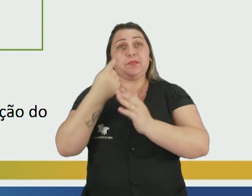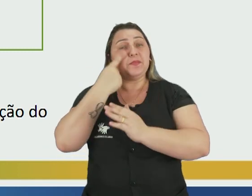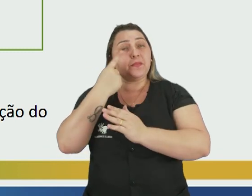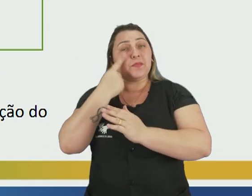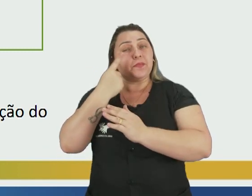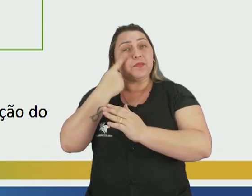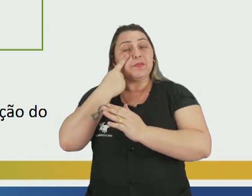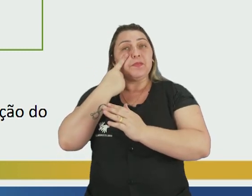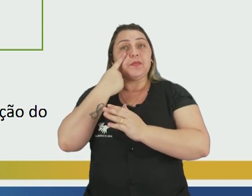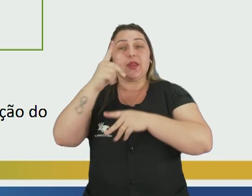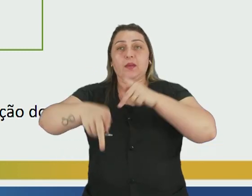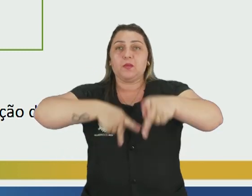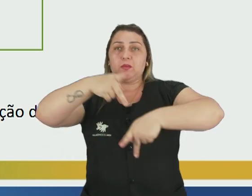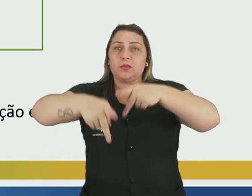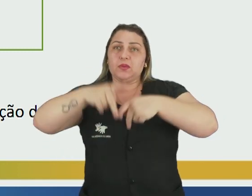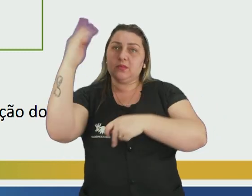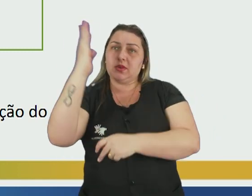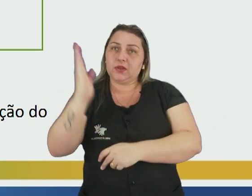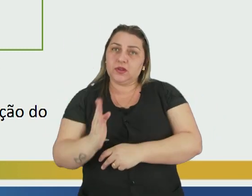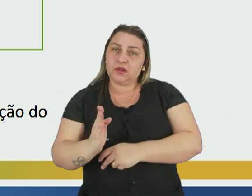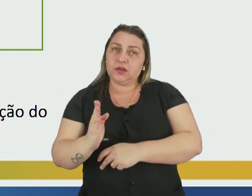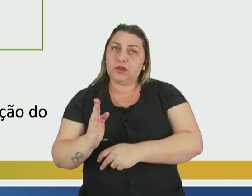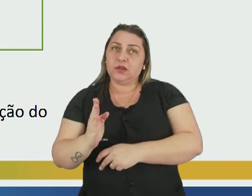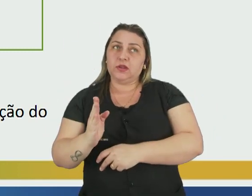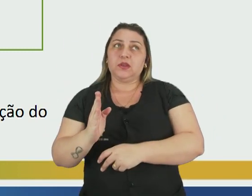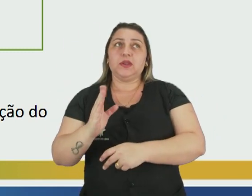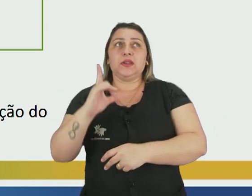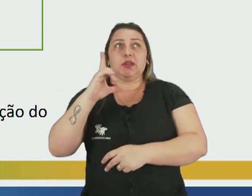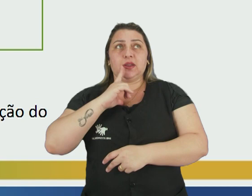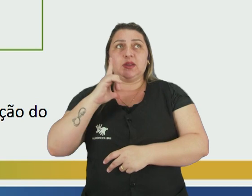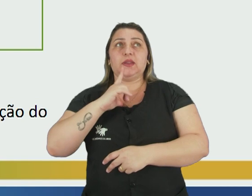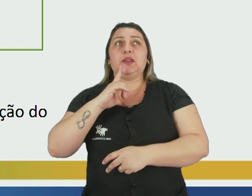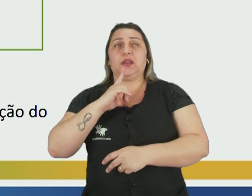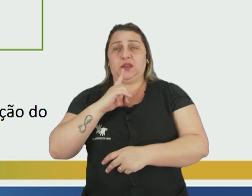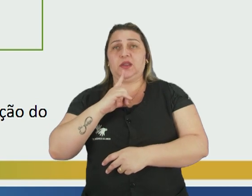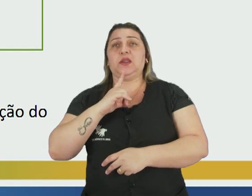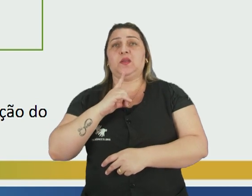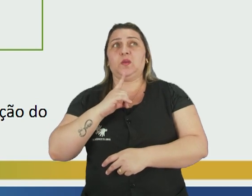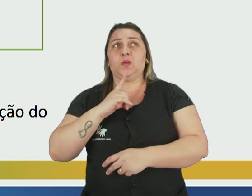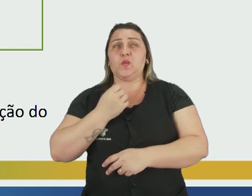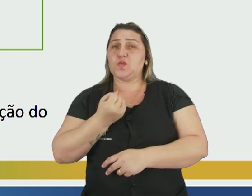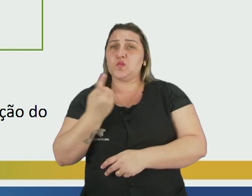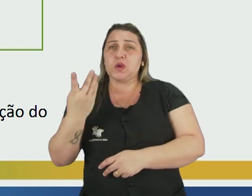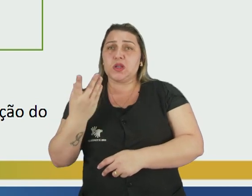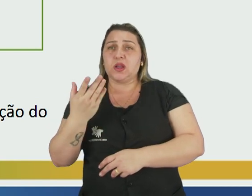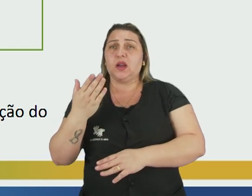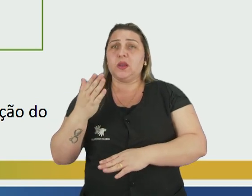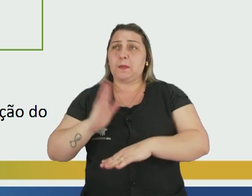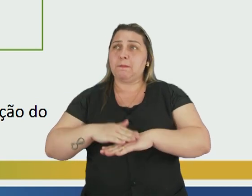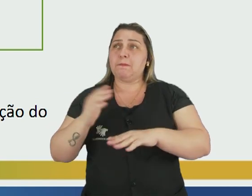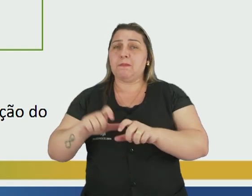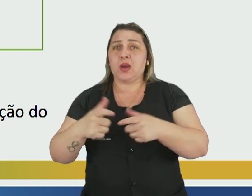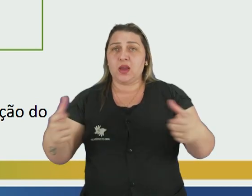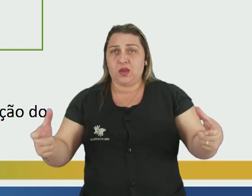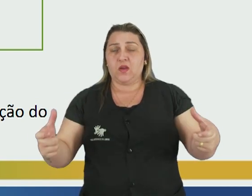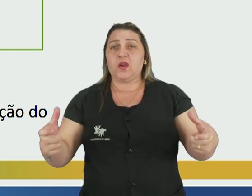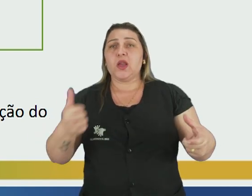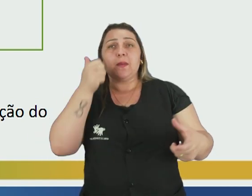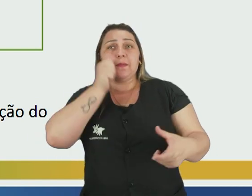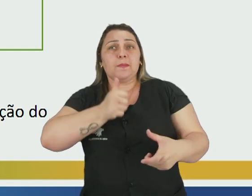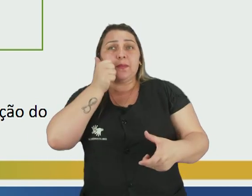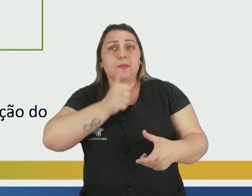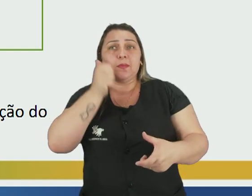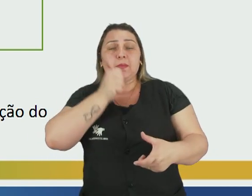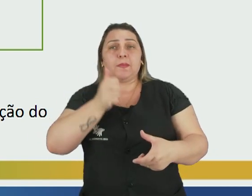Observem que na população brasileira há ligeiramente uma quantidade maior, uma população maior de